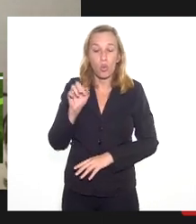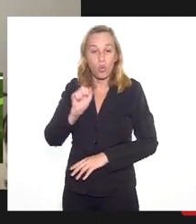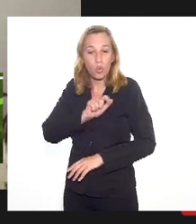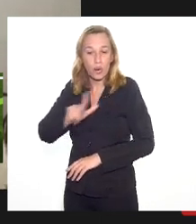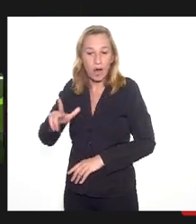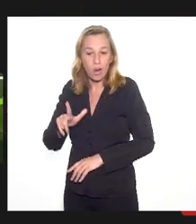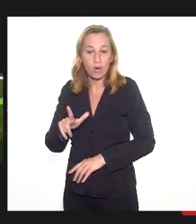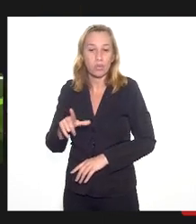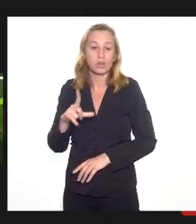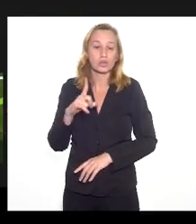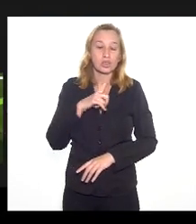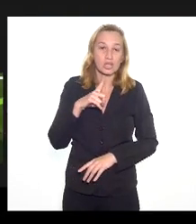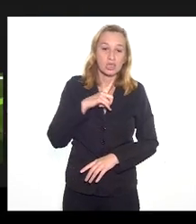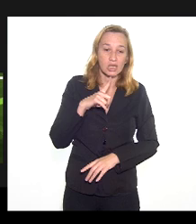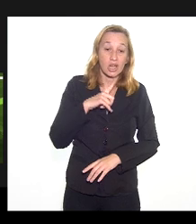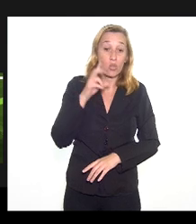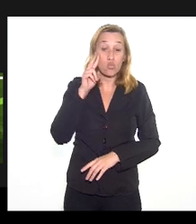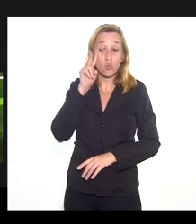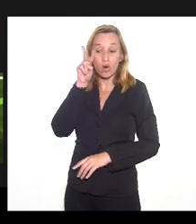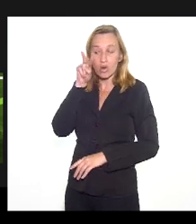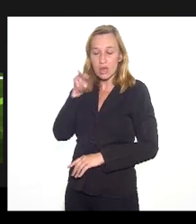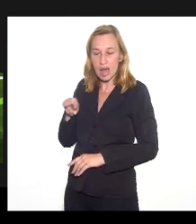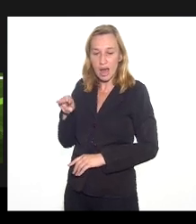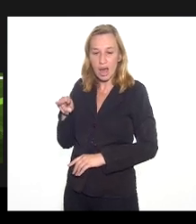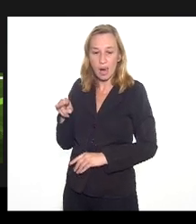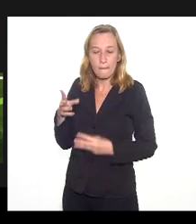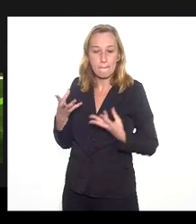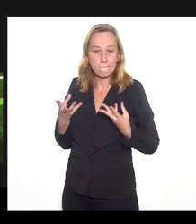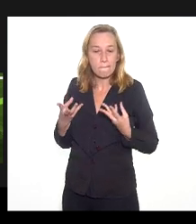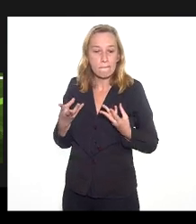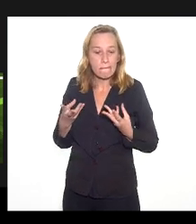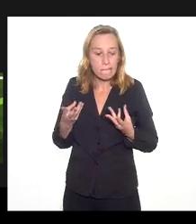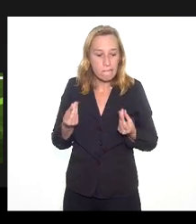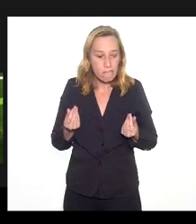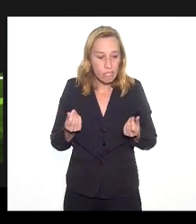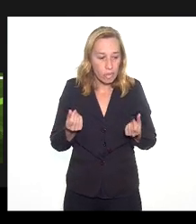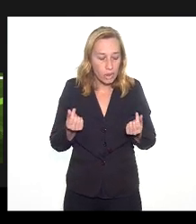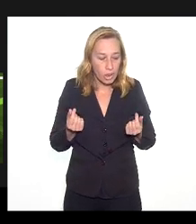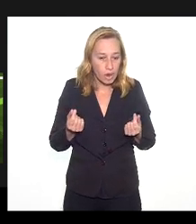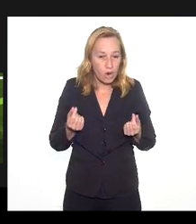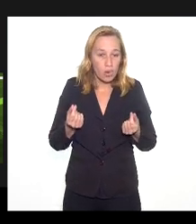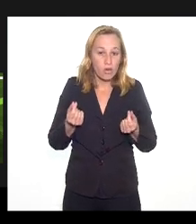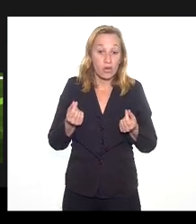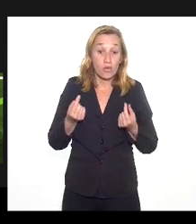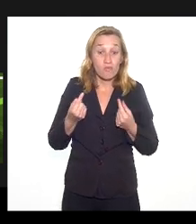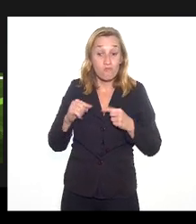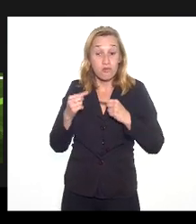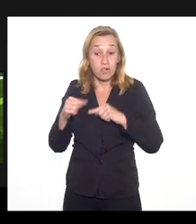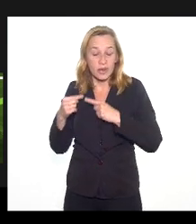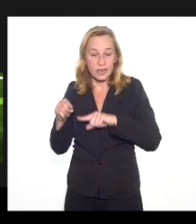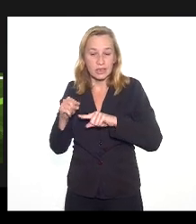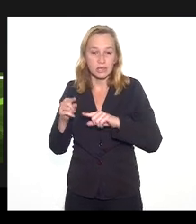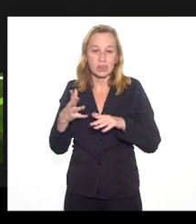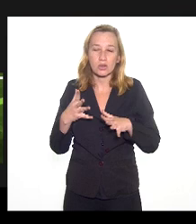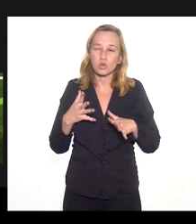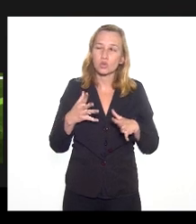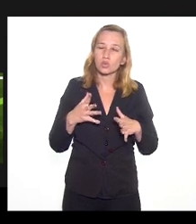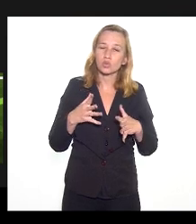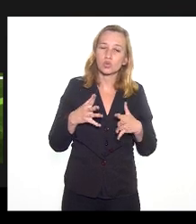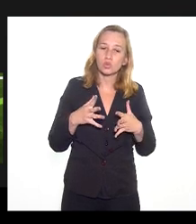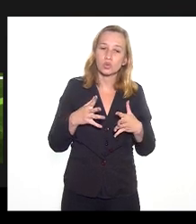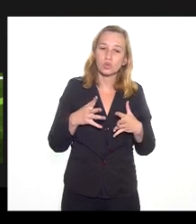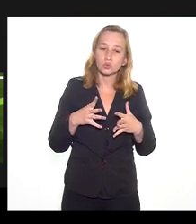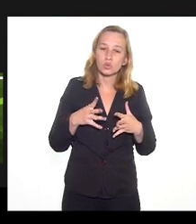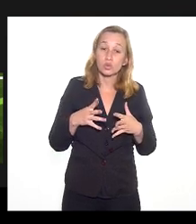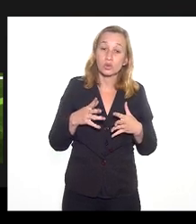onde há um olhar muito, muito provocativo no que tange